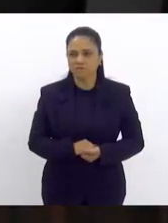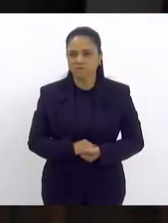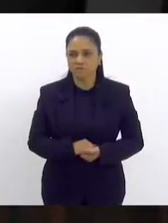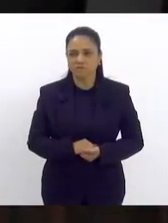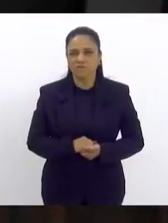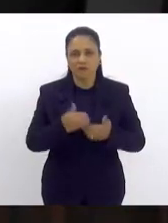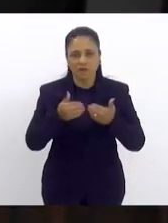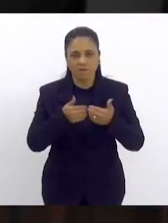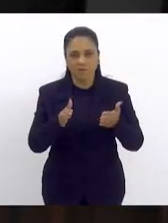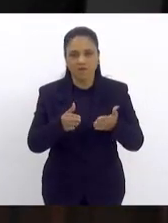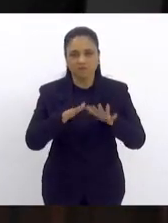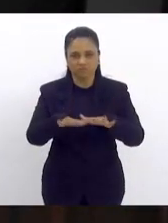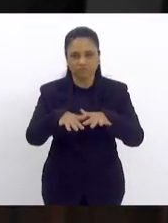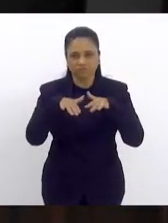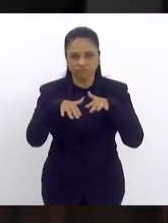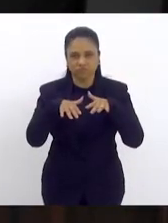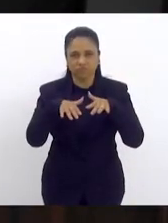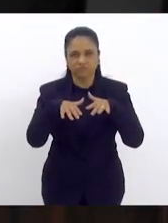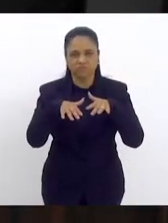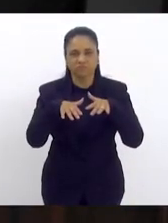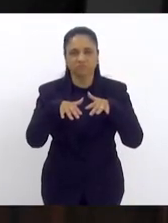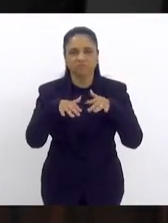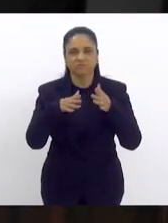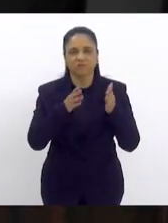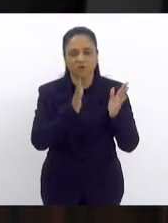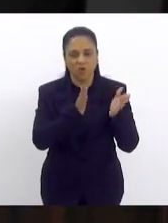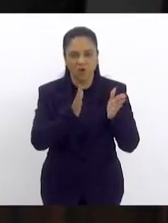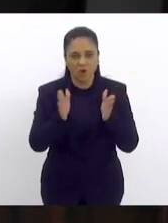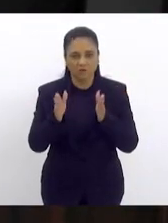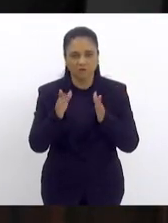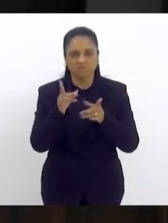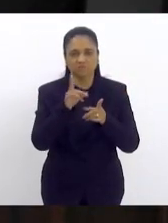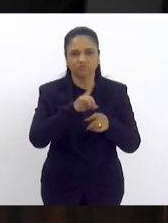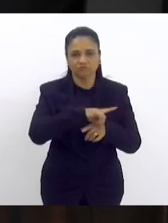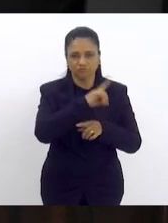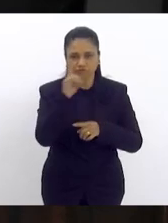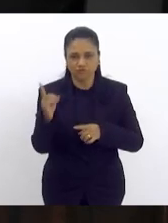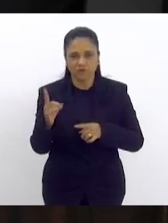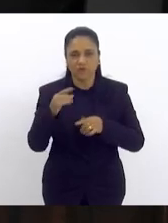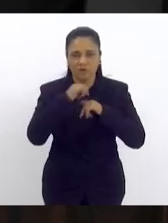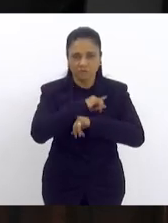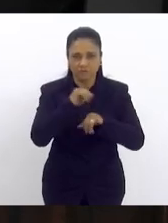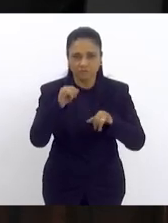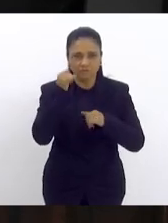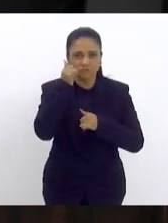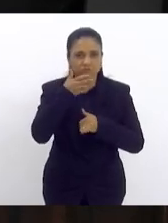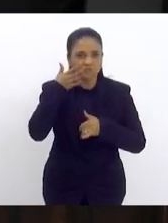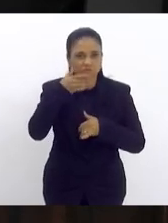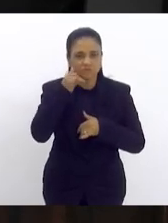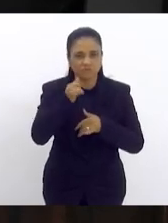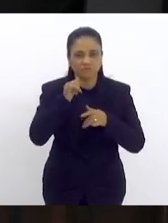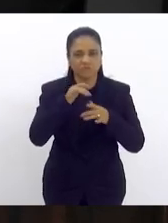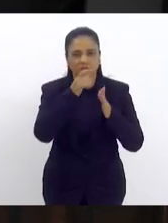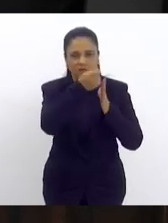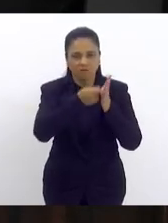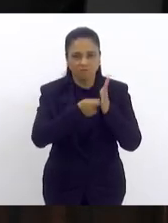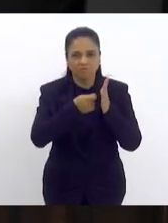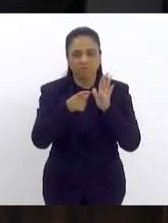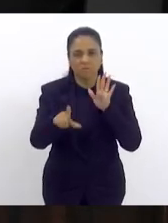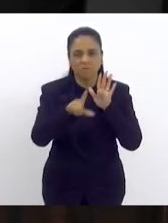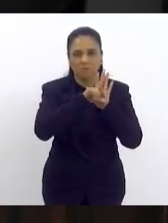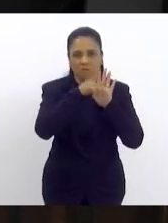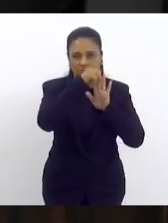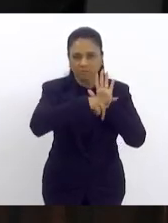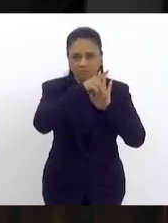está reaberto a sessão passa-se a ordem do dia anuncio redação final projeto de lei